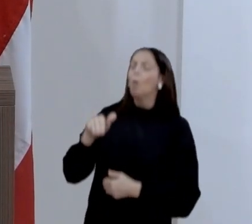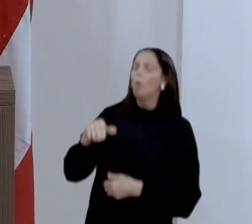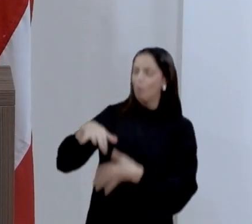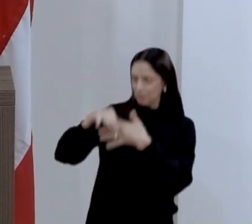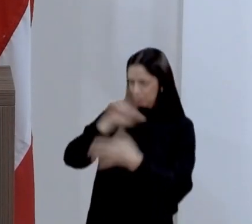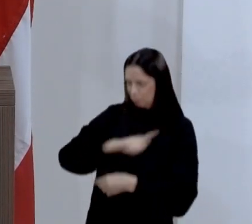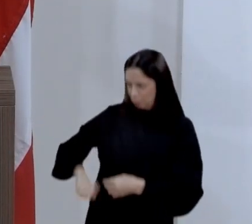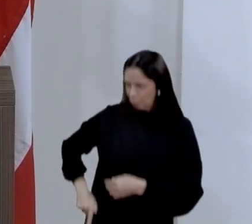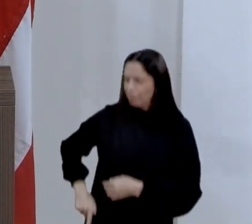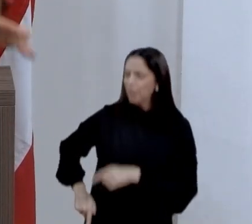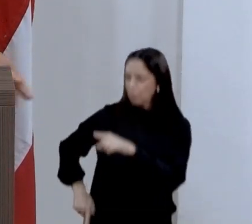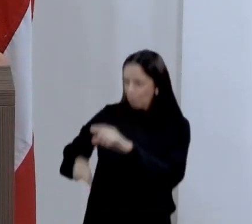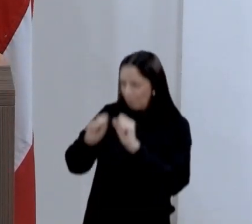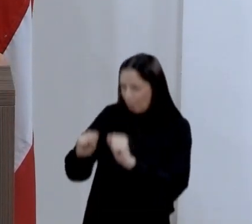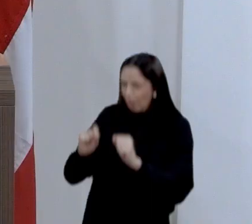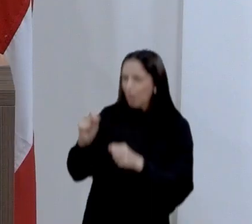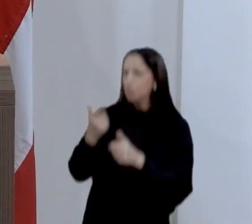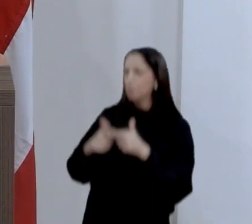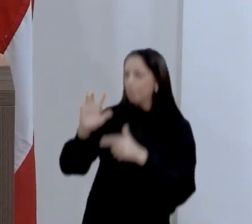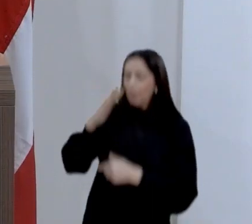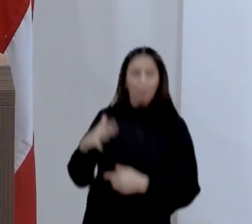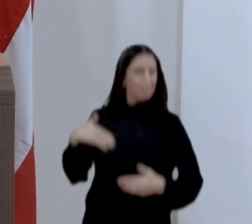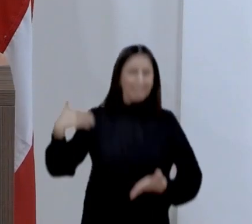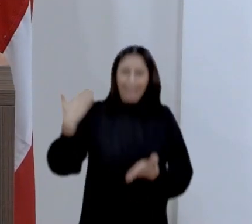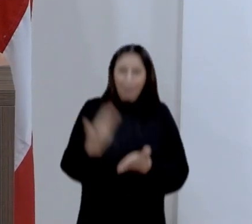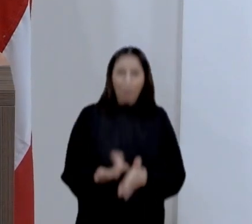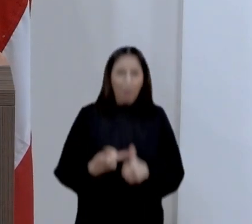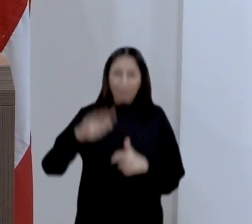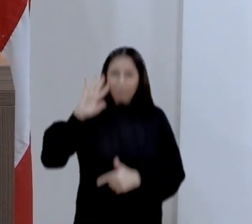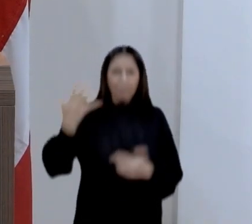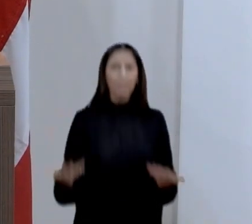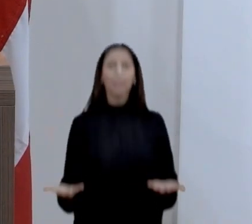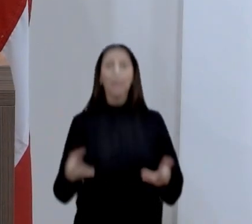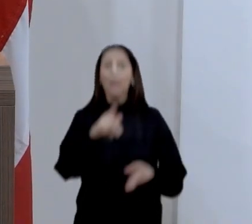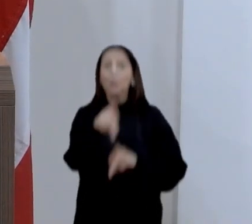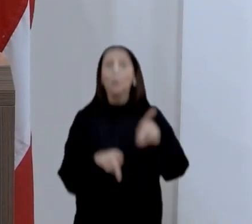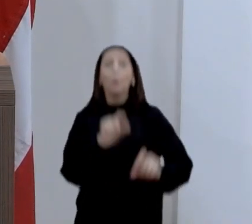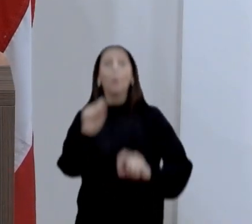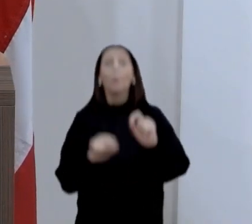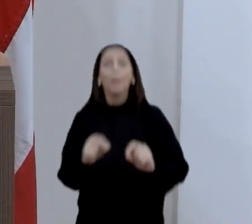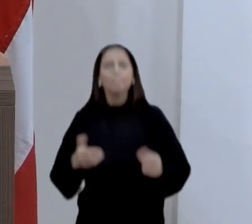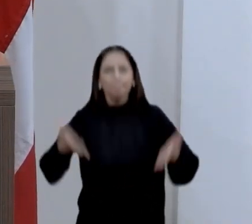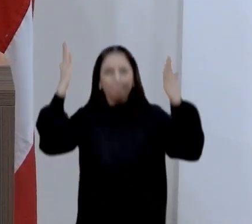falar também, mas ninguém resolve nada. Ninguém resolve nada. E o povo fica